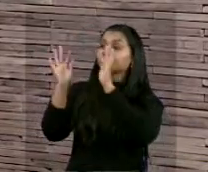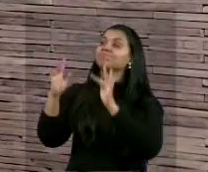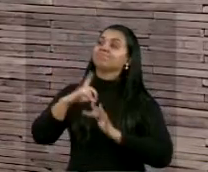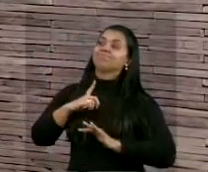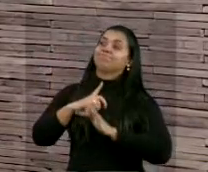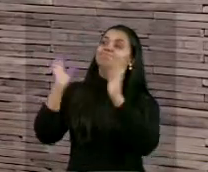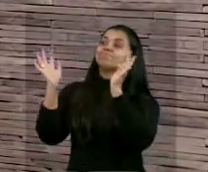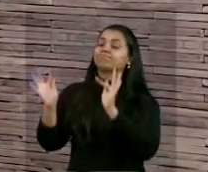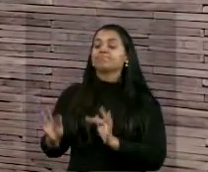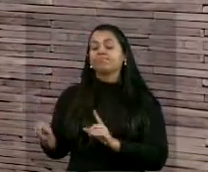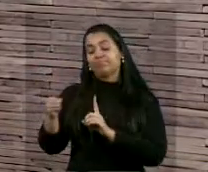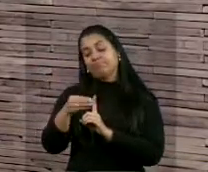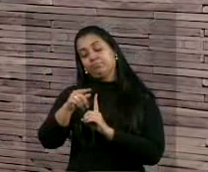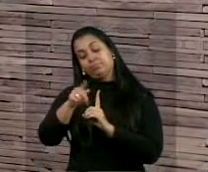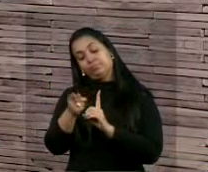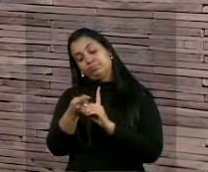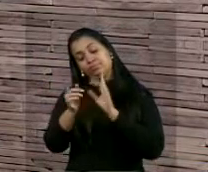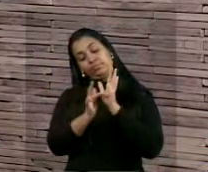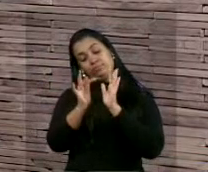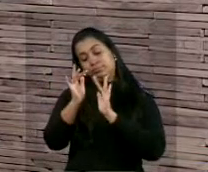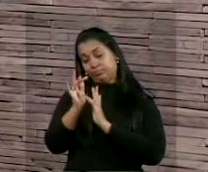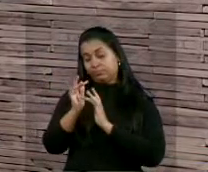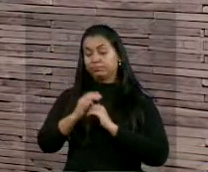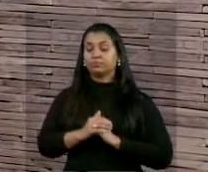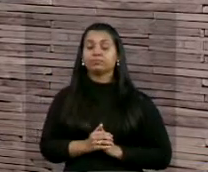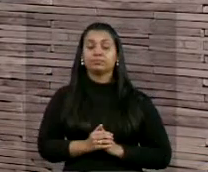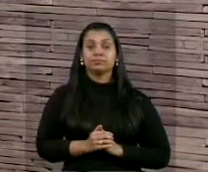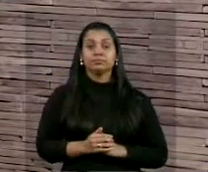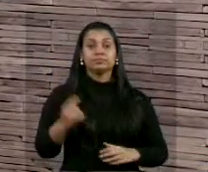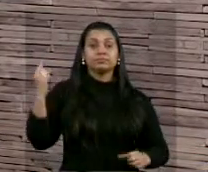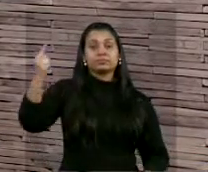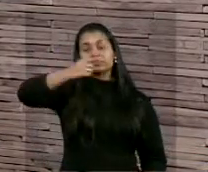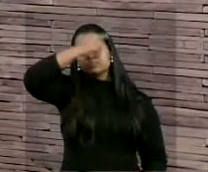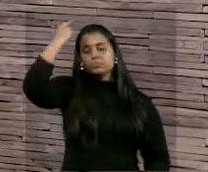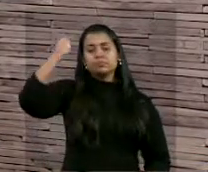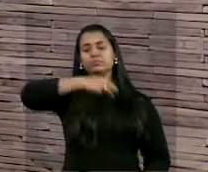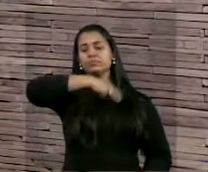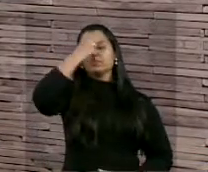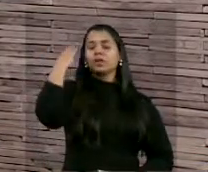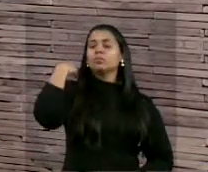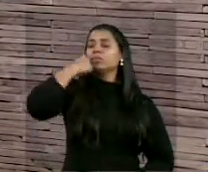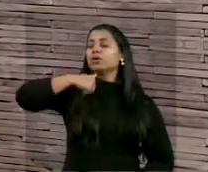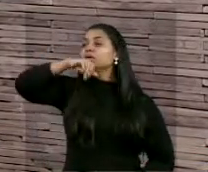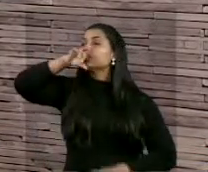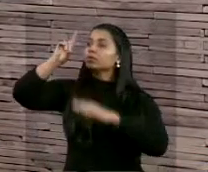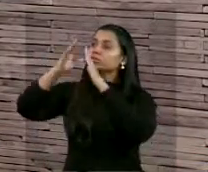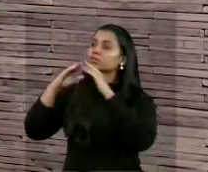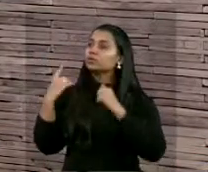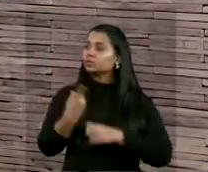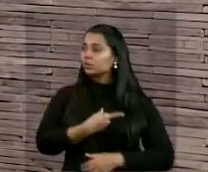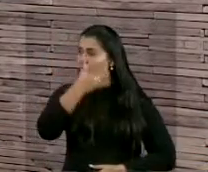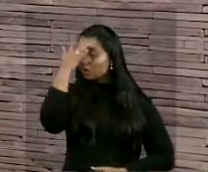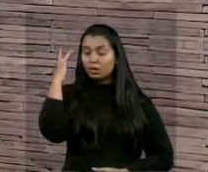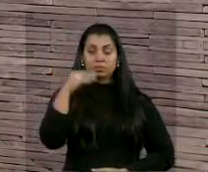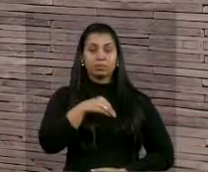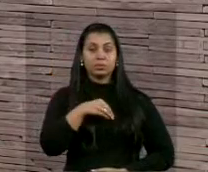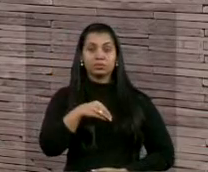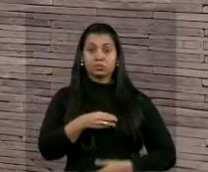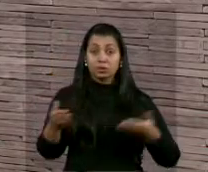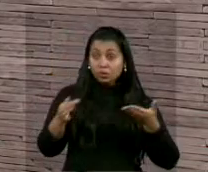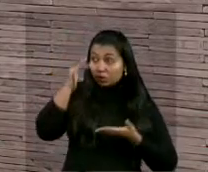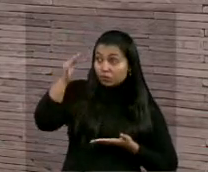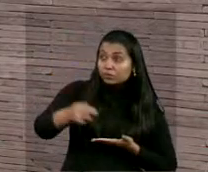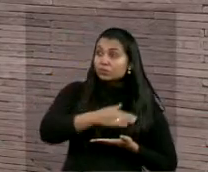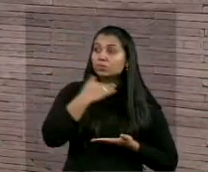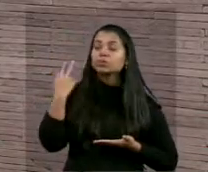convosco. Bendita sois vós entre as mulheres, e bendito é o fruto do vosso ventre, Jesus. Santa Maria, Mãe de Deus, rogai por